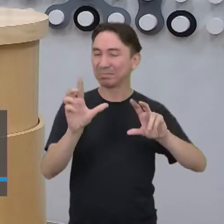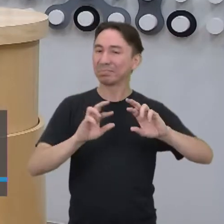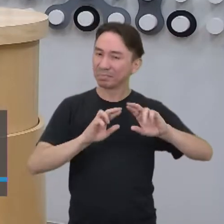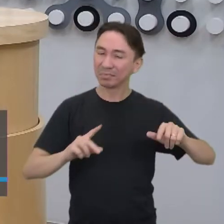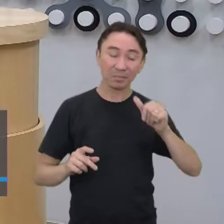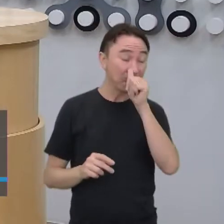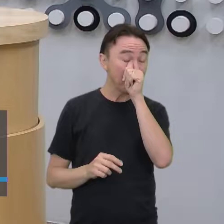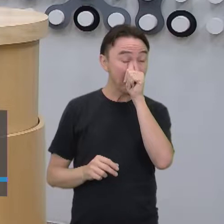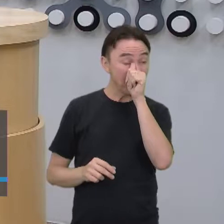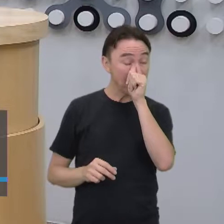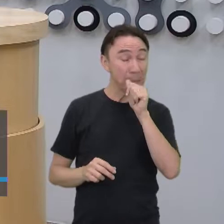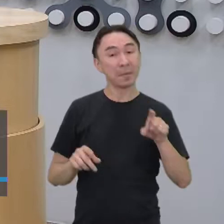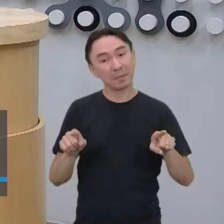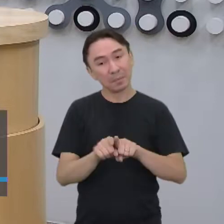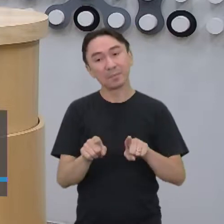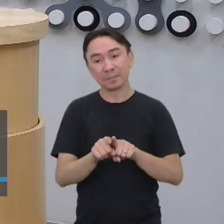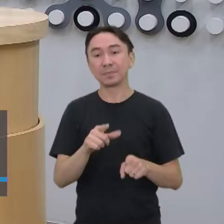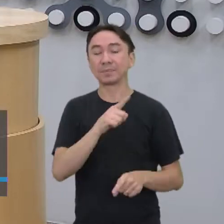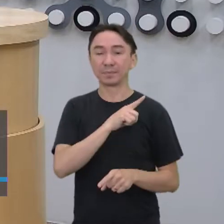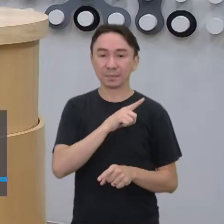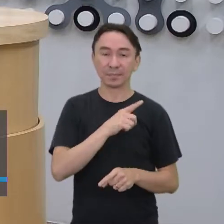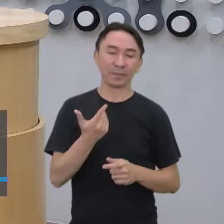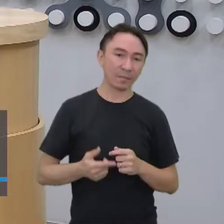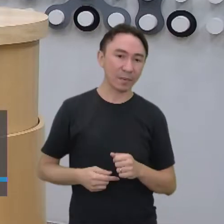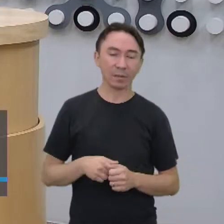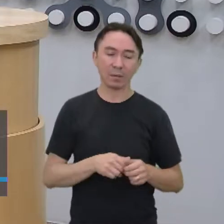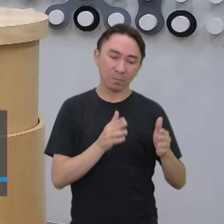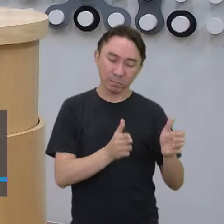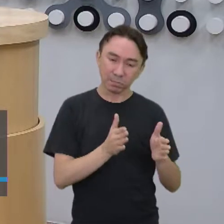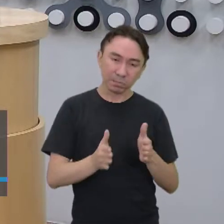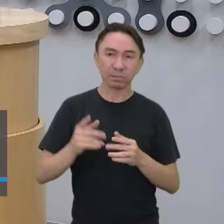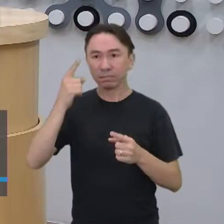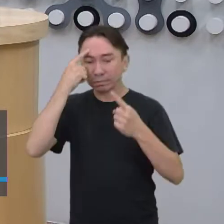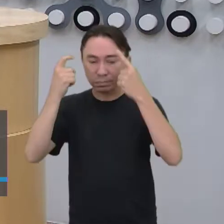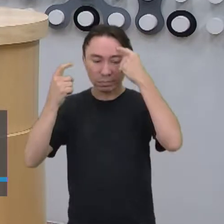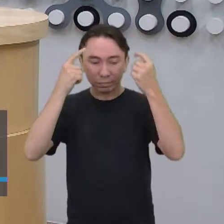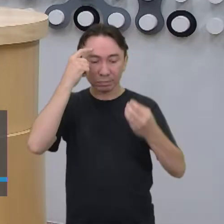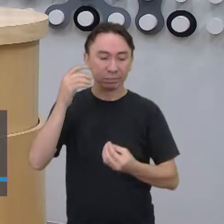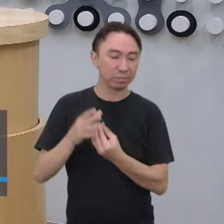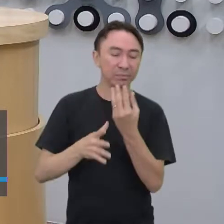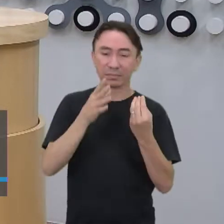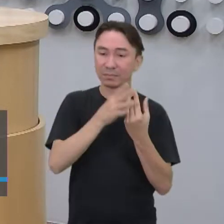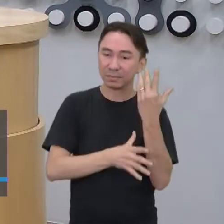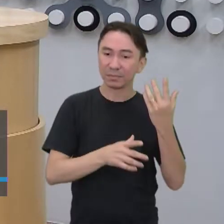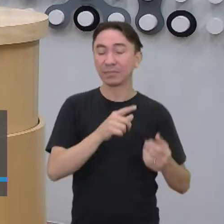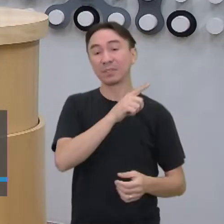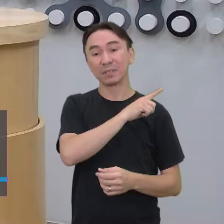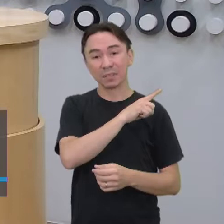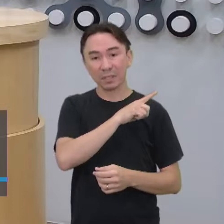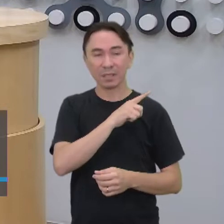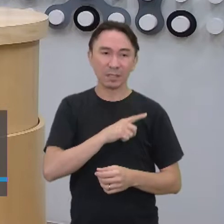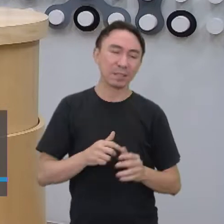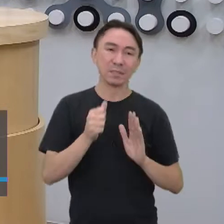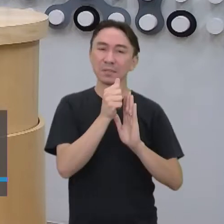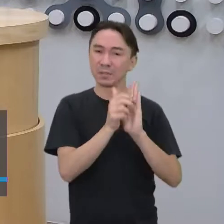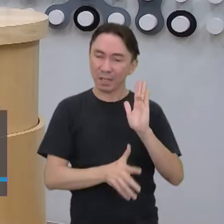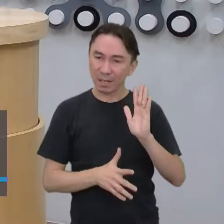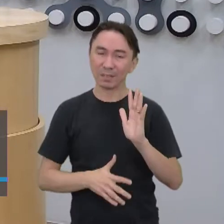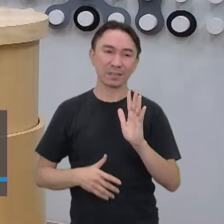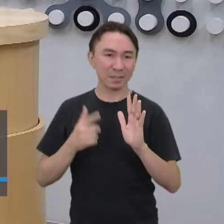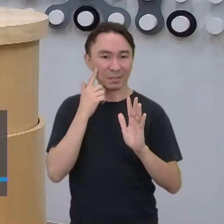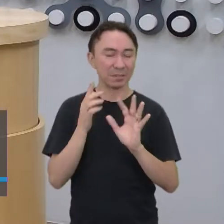processo criativo como eixo estruturante em 2 determinadas atividades de integração, mas o